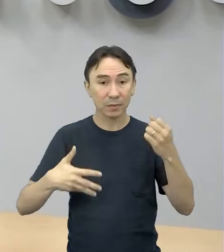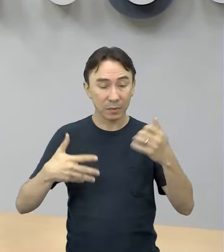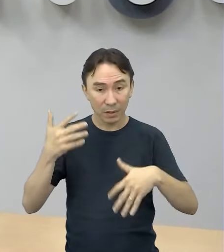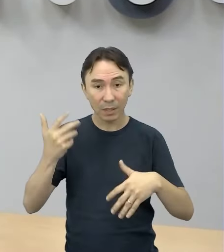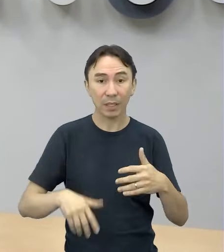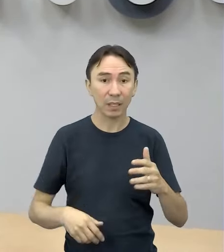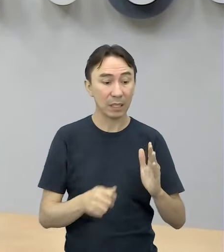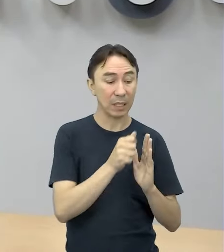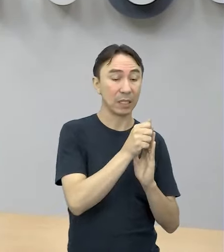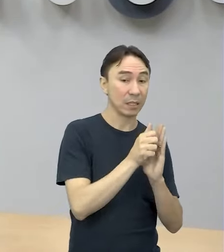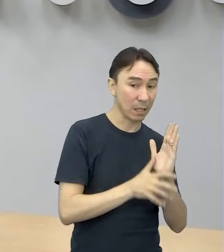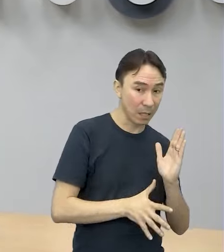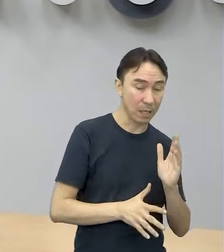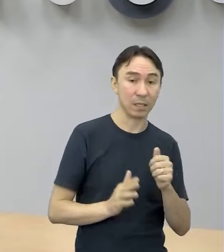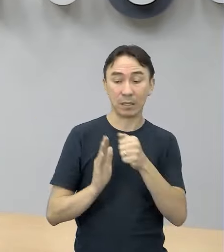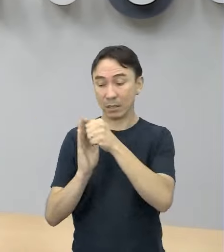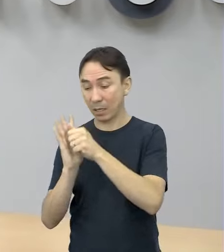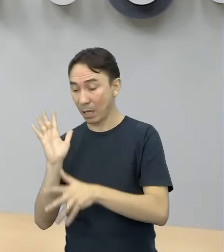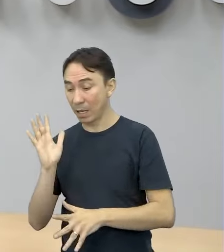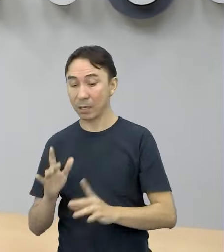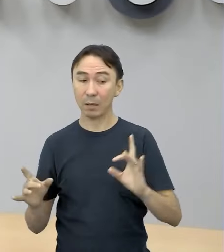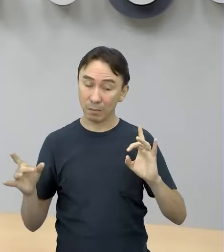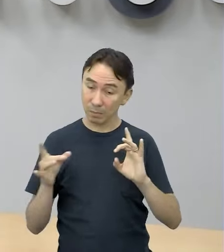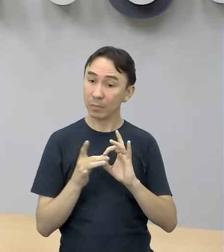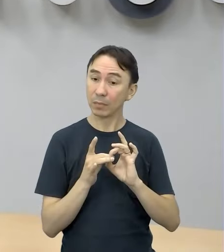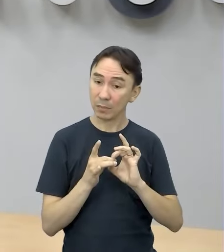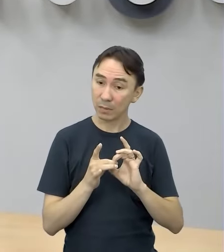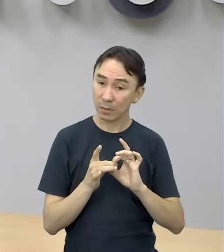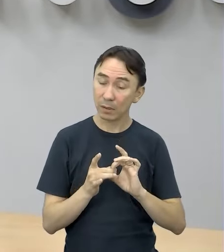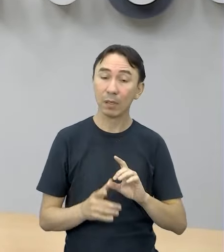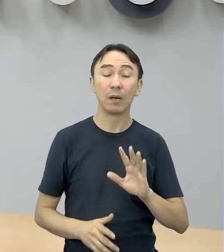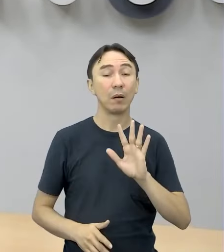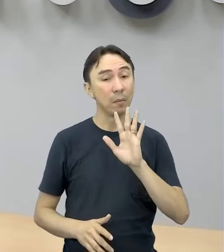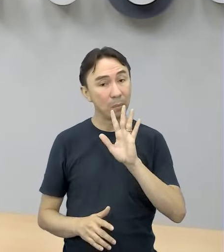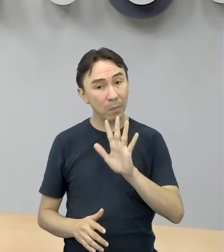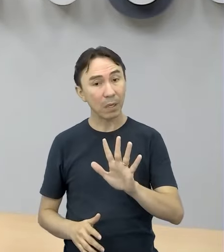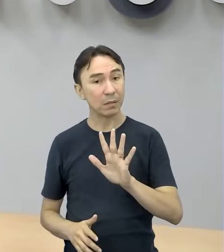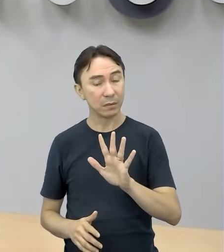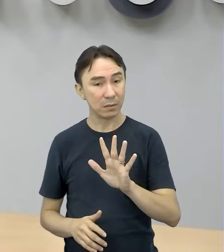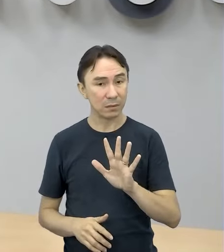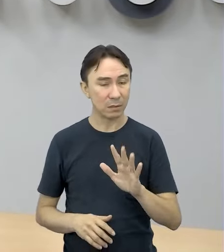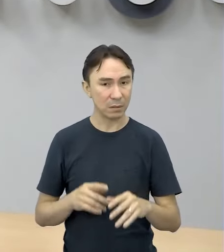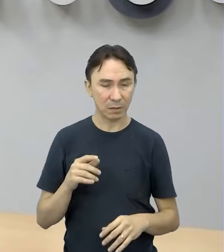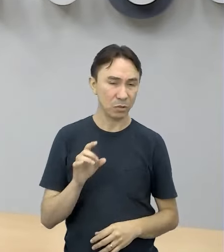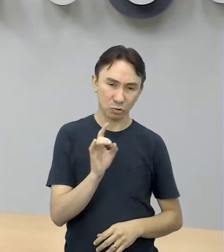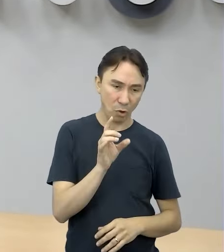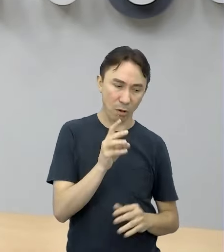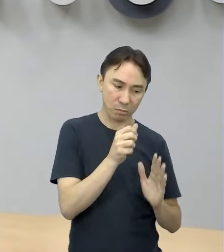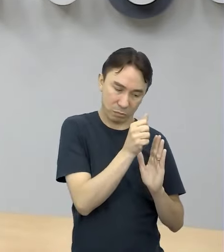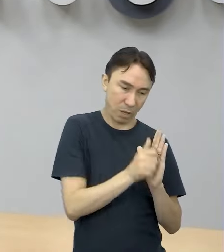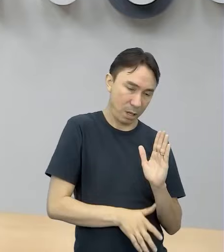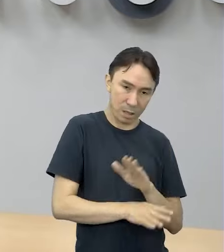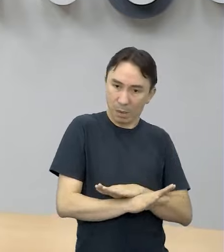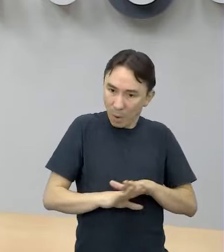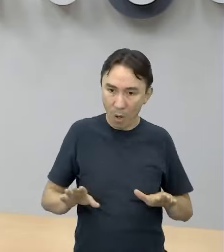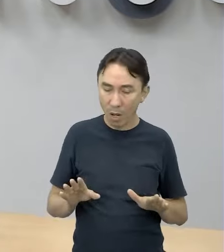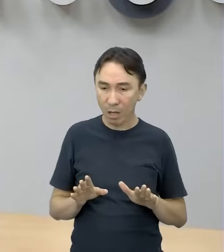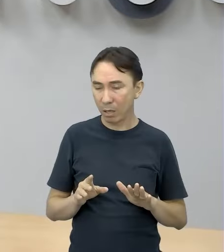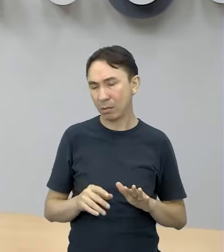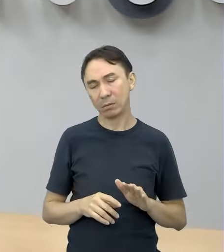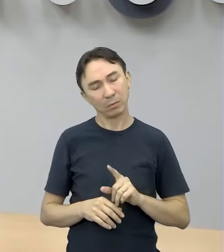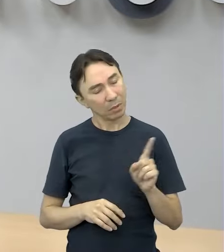vista dessas sugestões ali que estão presentes no mapa. Mas ela não se esgota nessas atividades, né? Então, um outro ponto